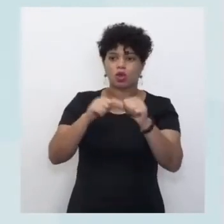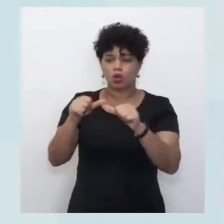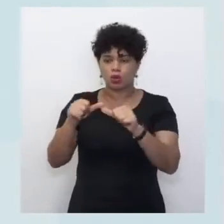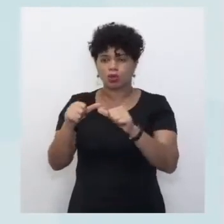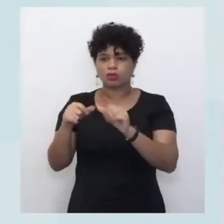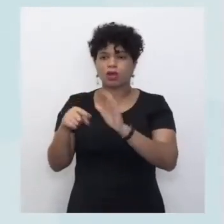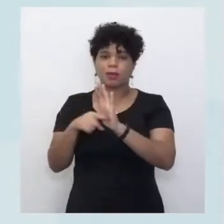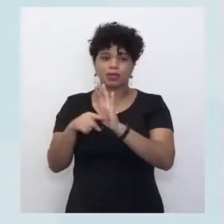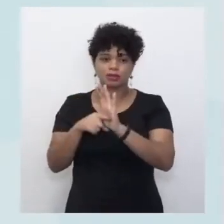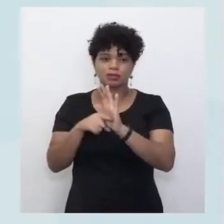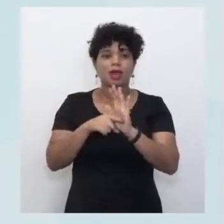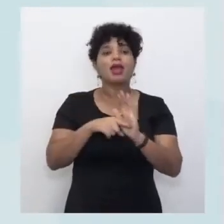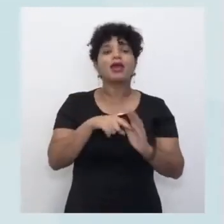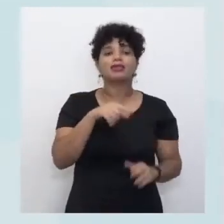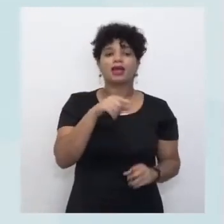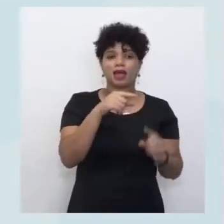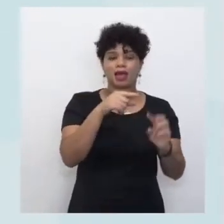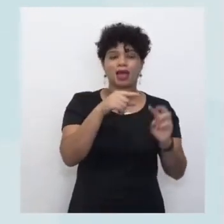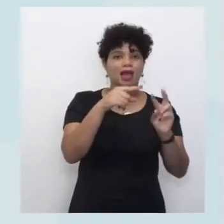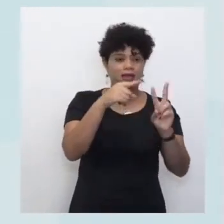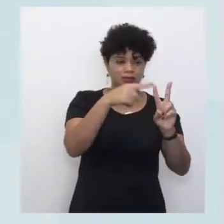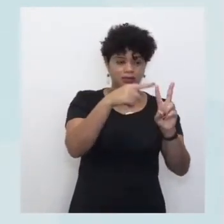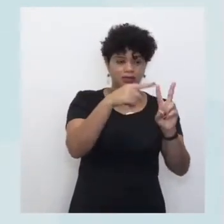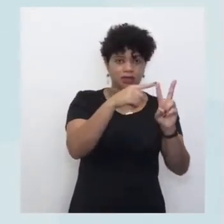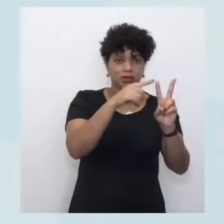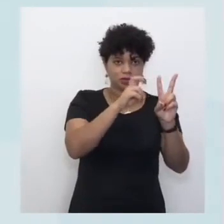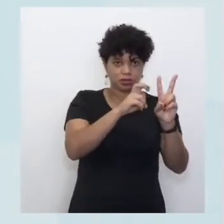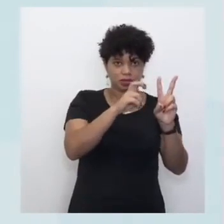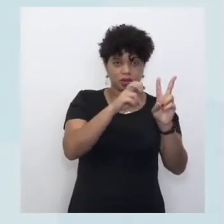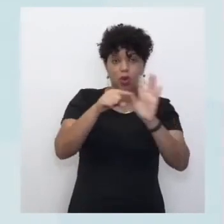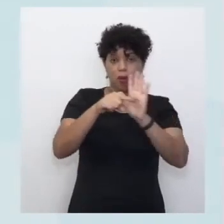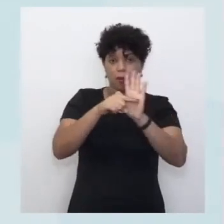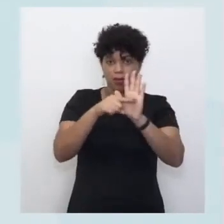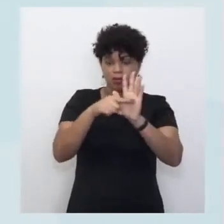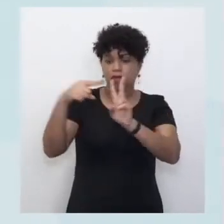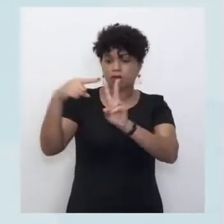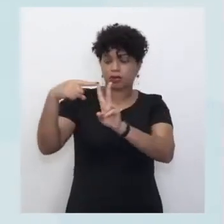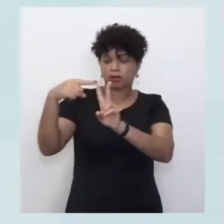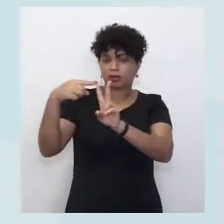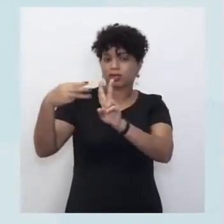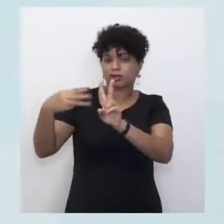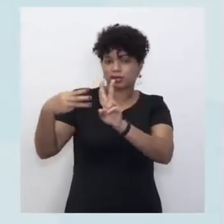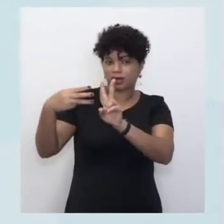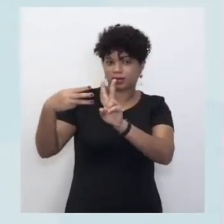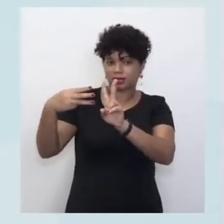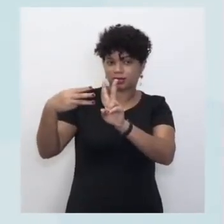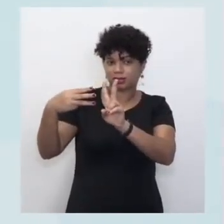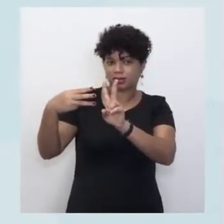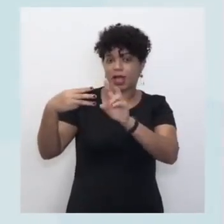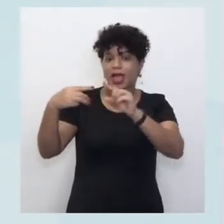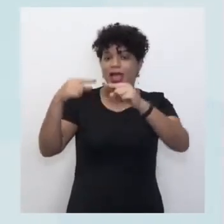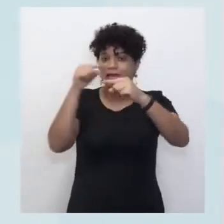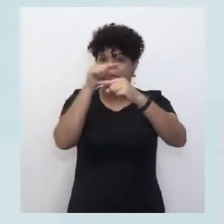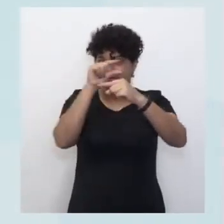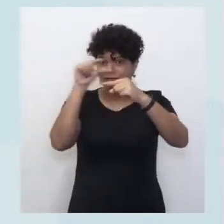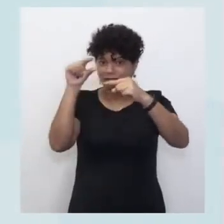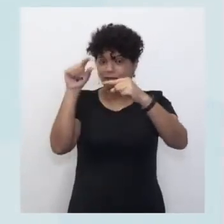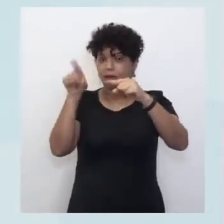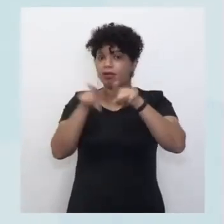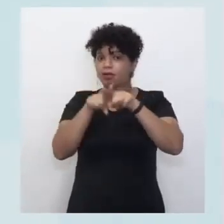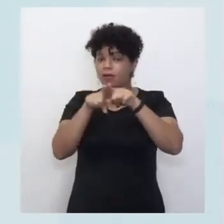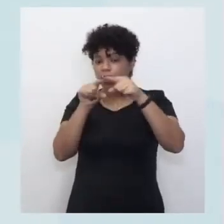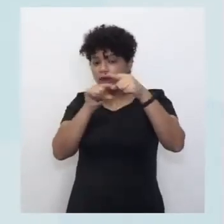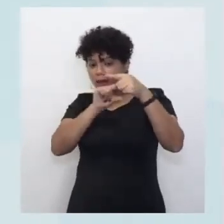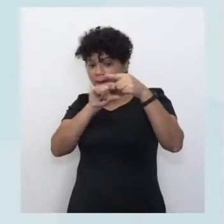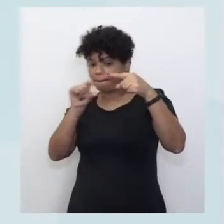5 menos raiz quadrada de 3, em cima e embaixo. Bom,